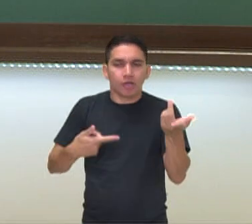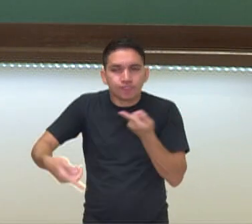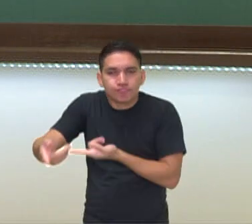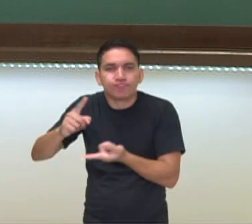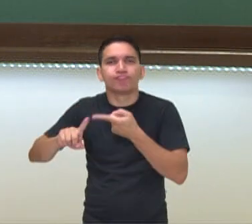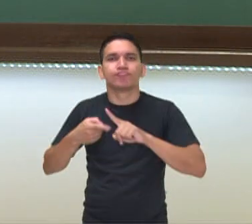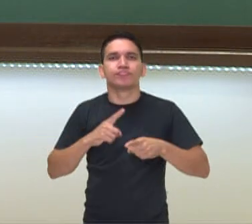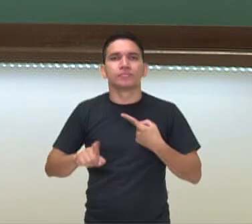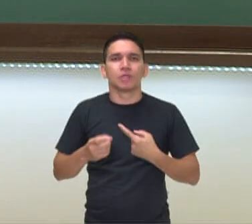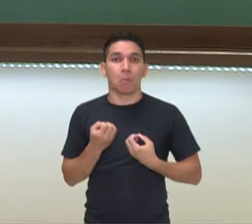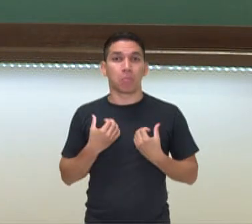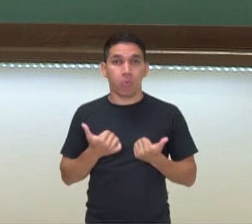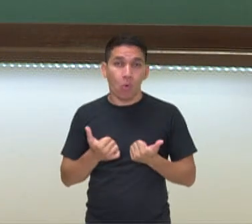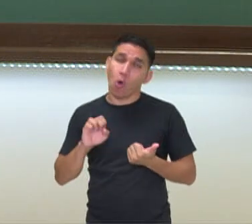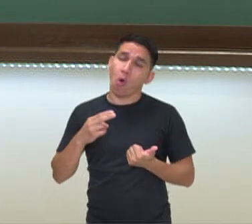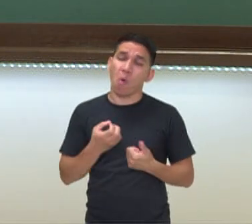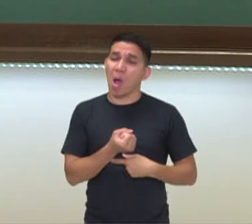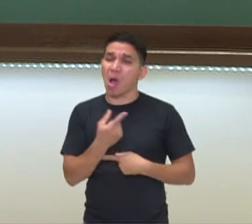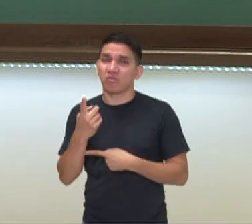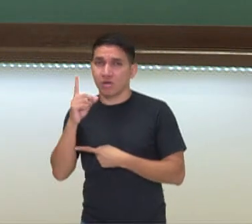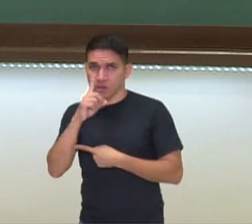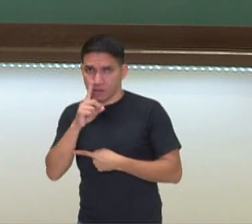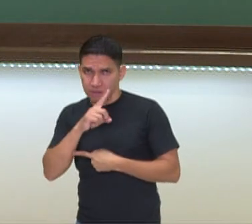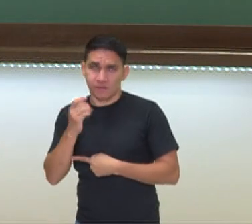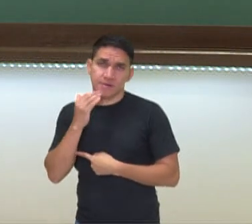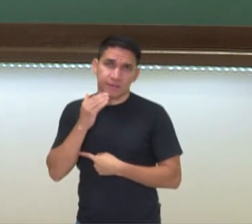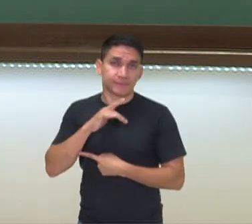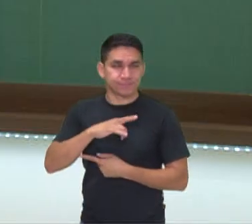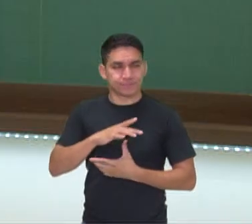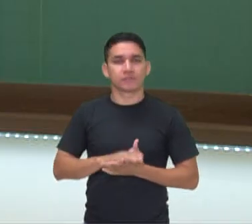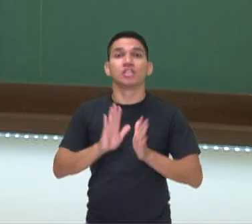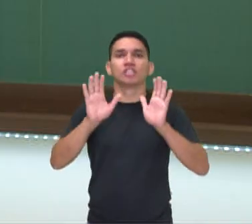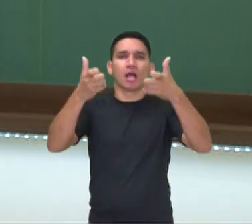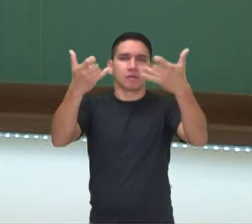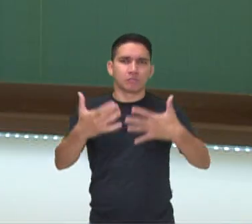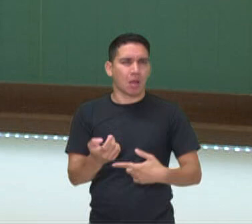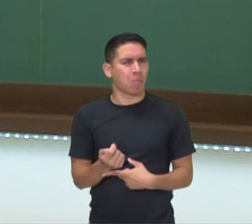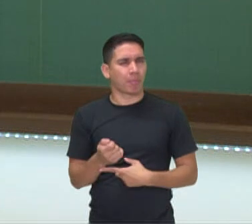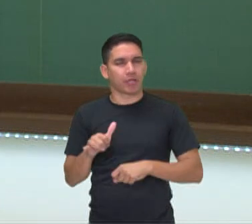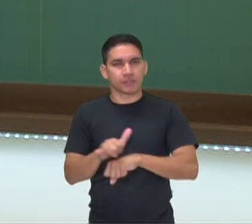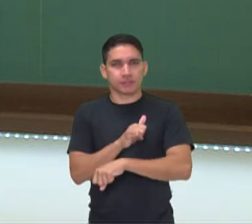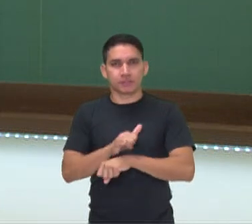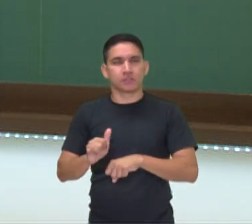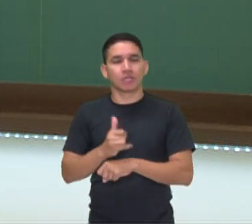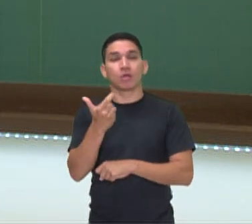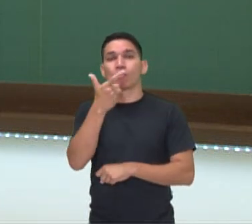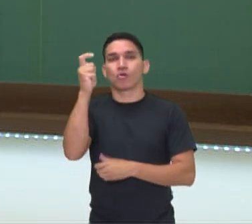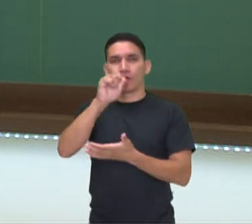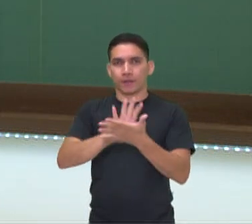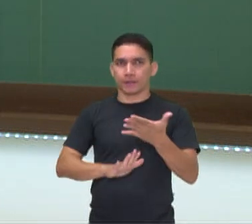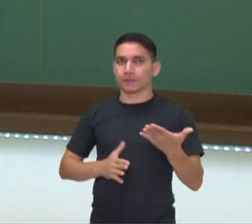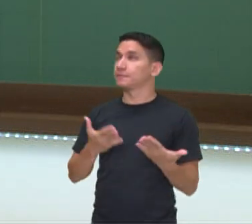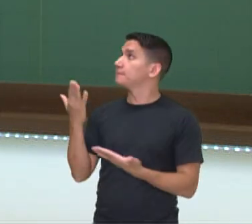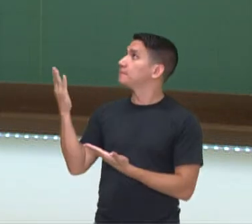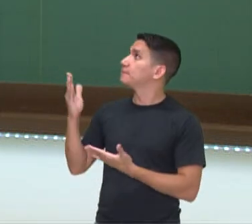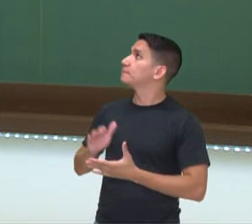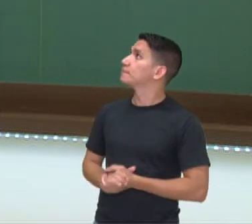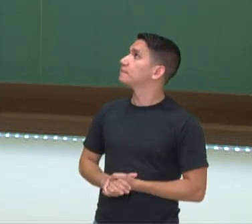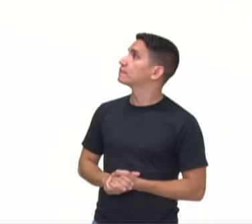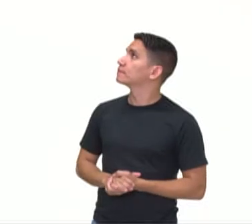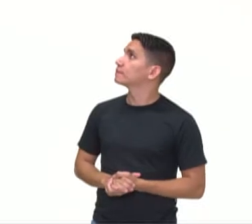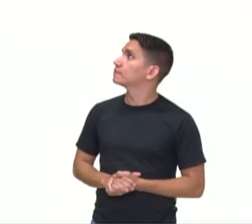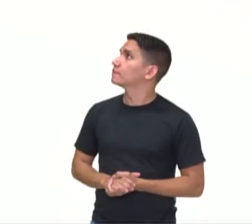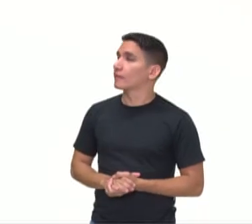ainda produtos que apresentem alguns defeitos. Agora que a gente já falou um pouquinho dessas estratégias, vamos para a nossa atividade. Olha na tela aí,